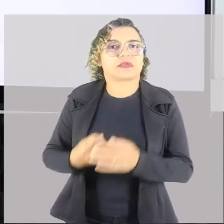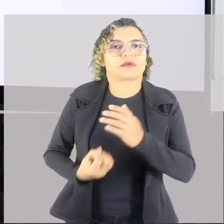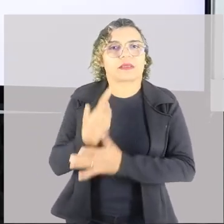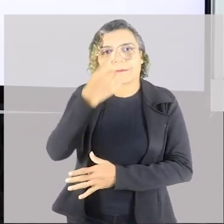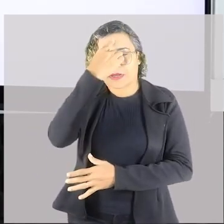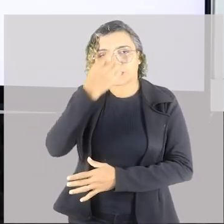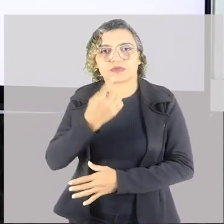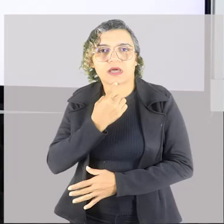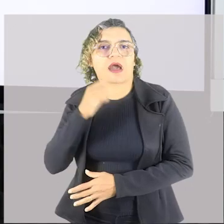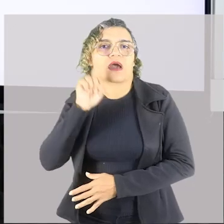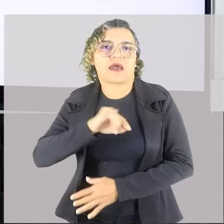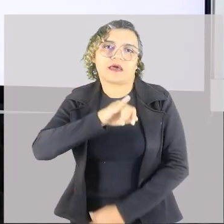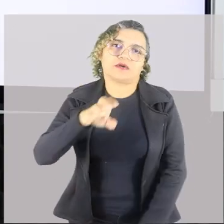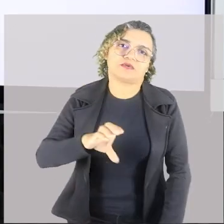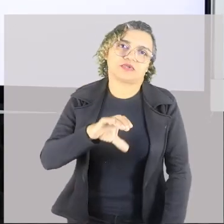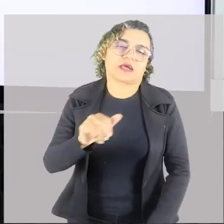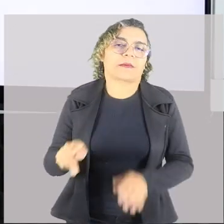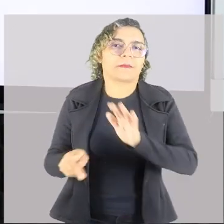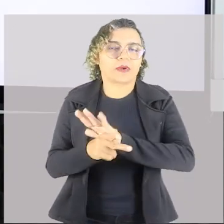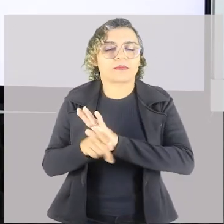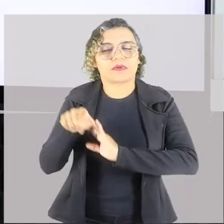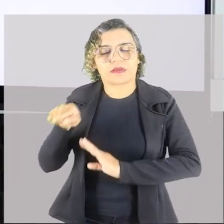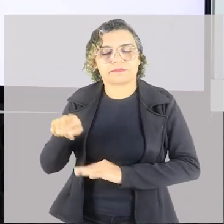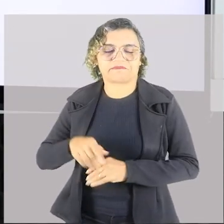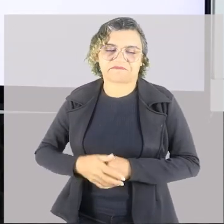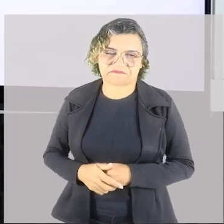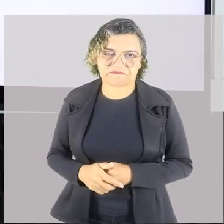Jeca, personagem de Monteiro Lobato.